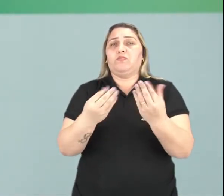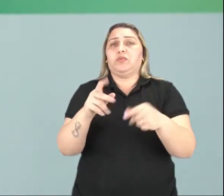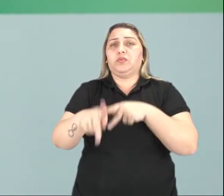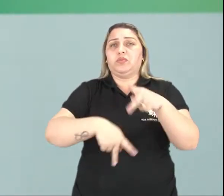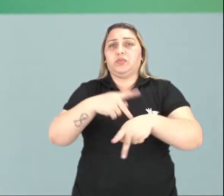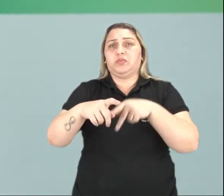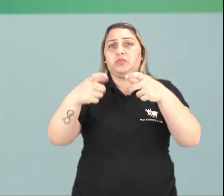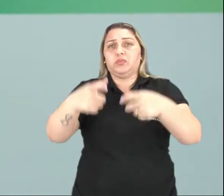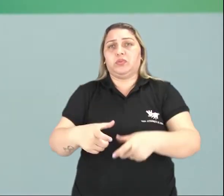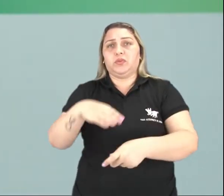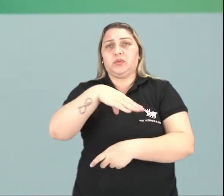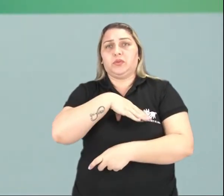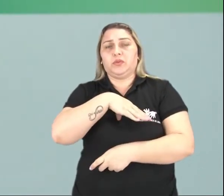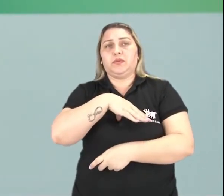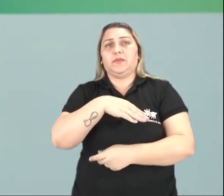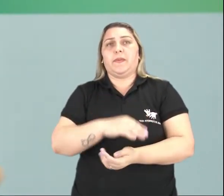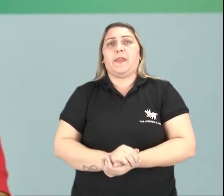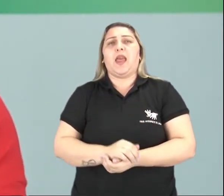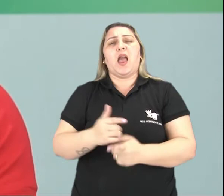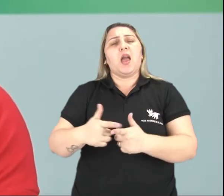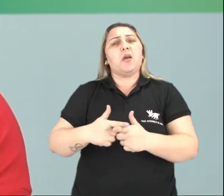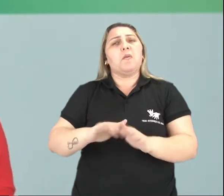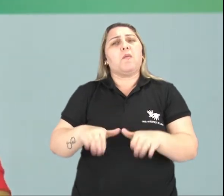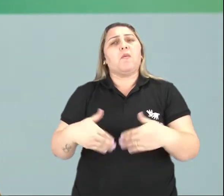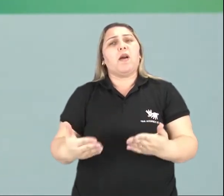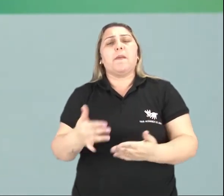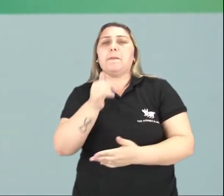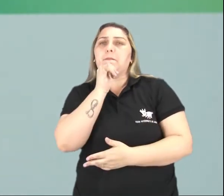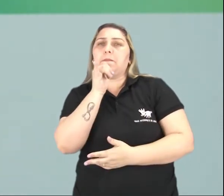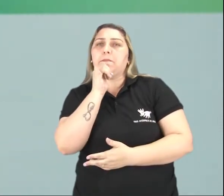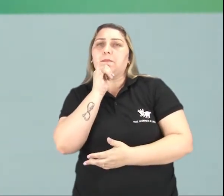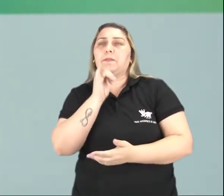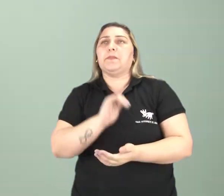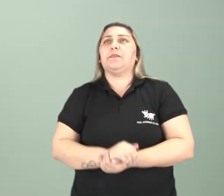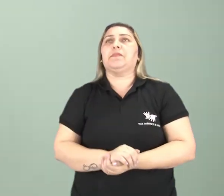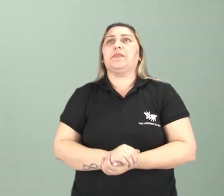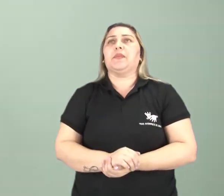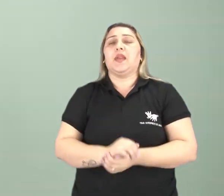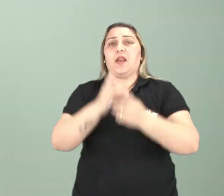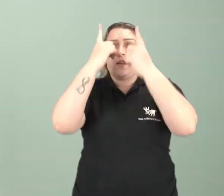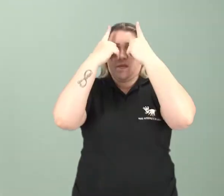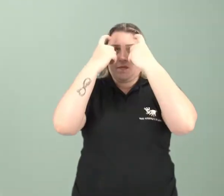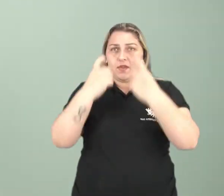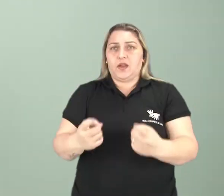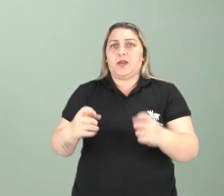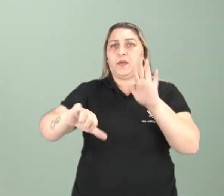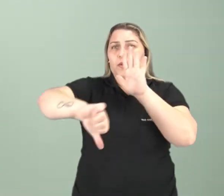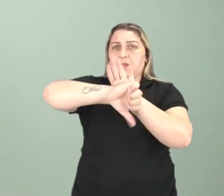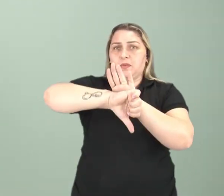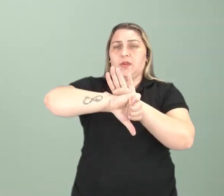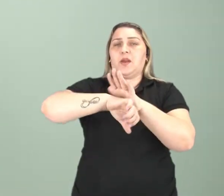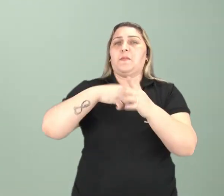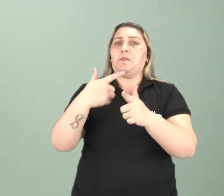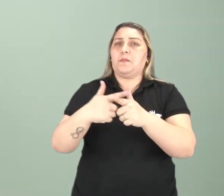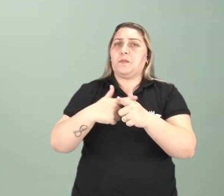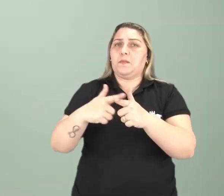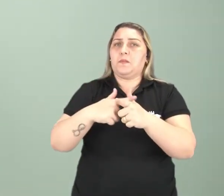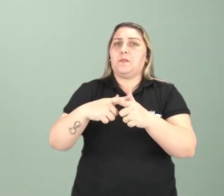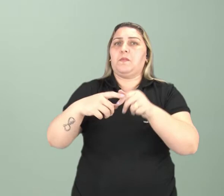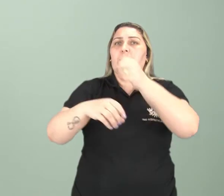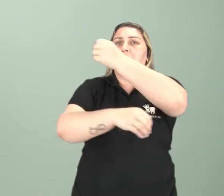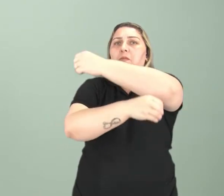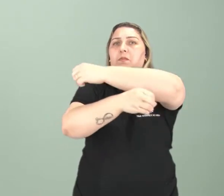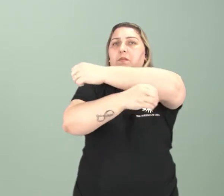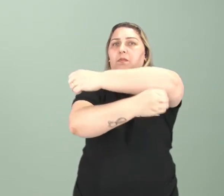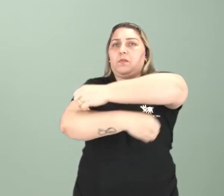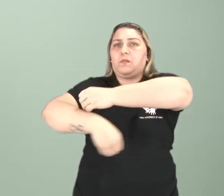população no espaço das cidades. Que problemas seriam esses, por exemplo? Então, a violência, a criminalidade, problemas com saneamento